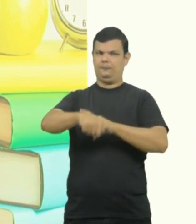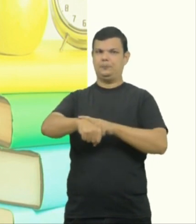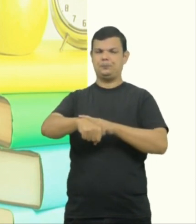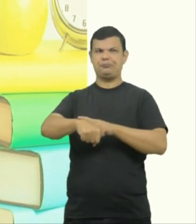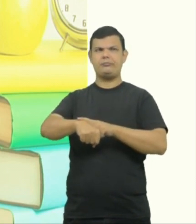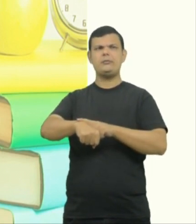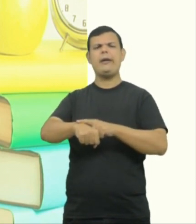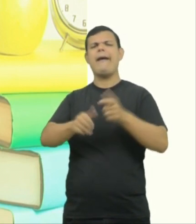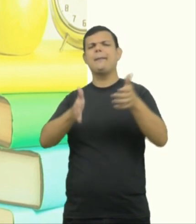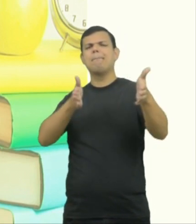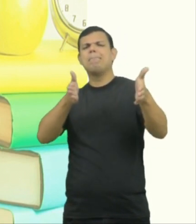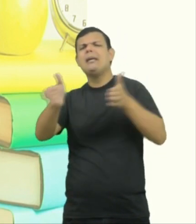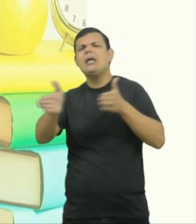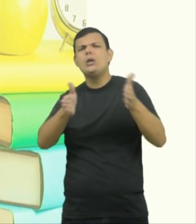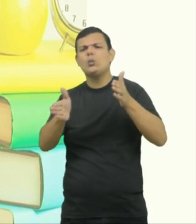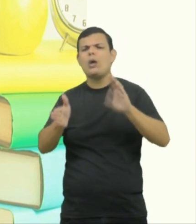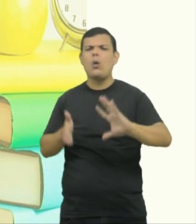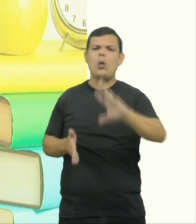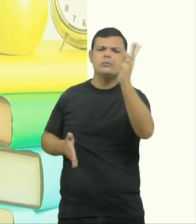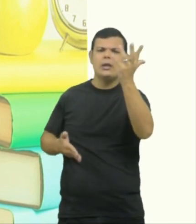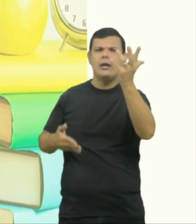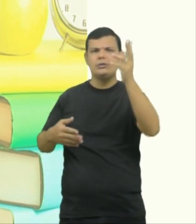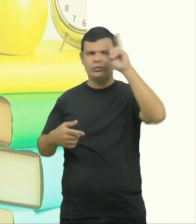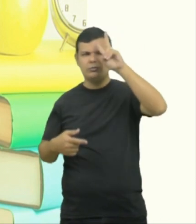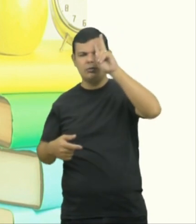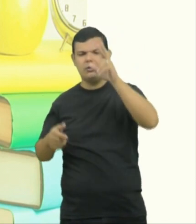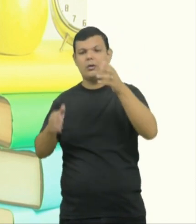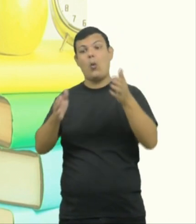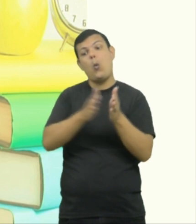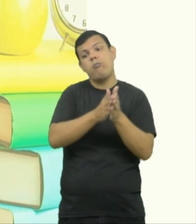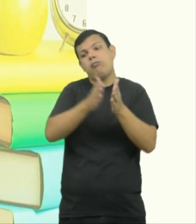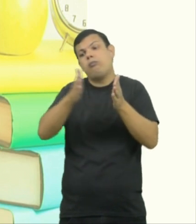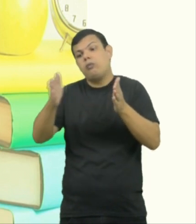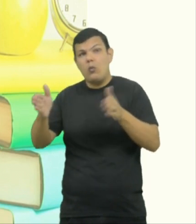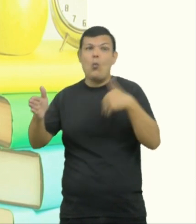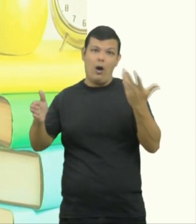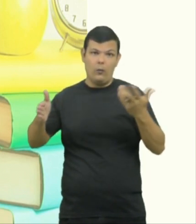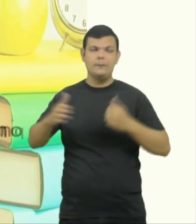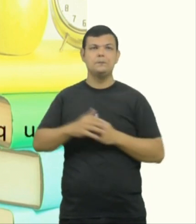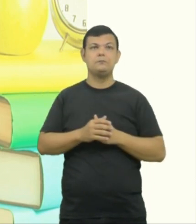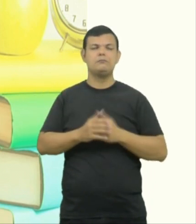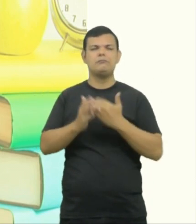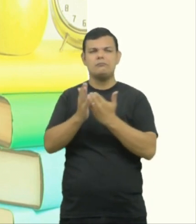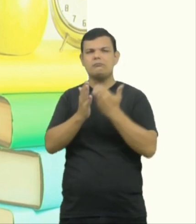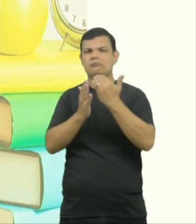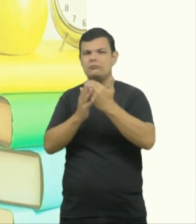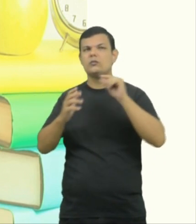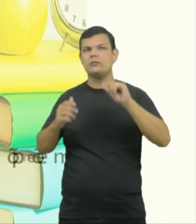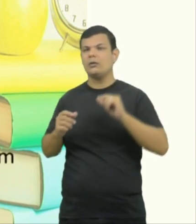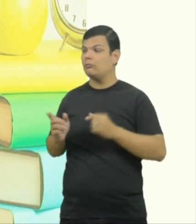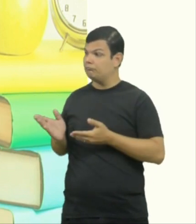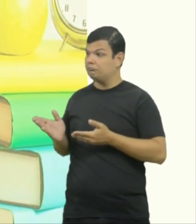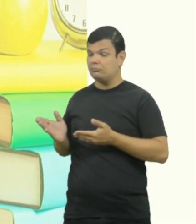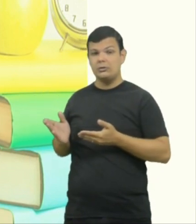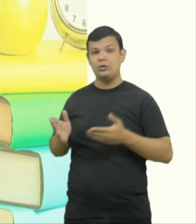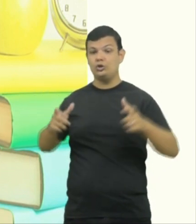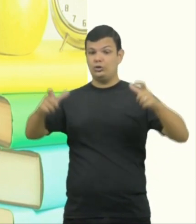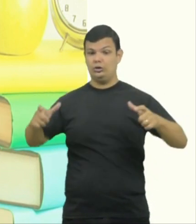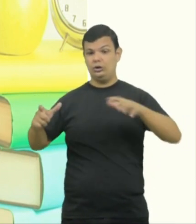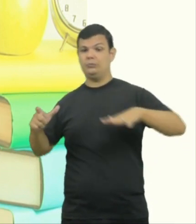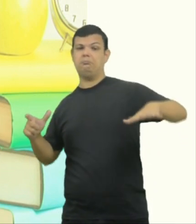é a época em que a história ocorre ou o tempo de duração da história. Mais além, temos também o